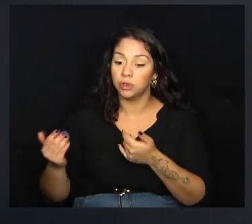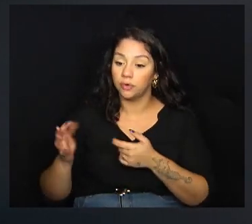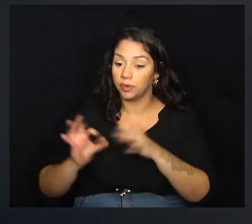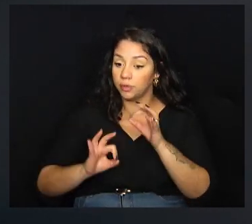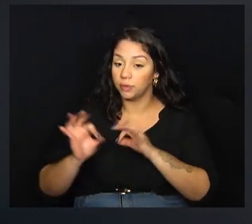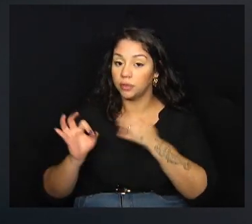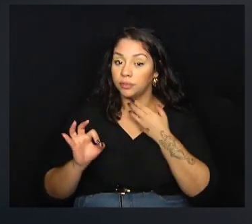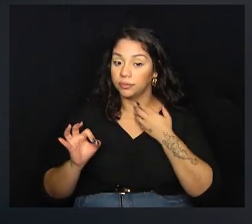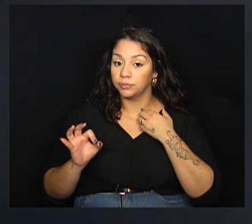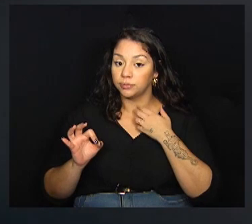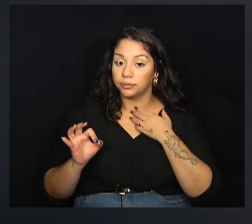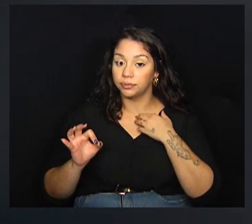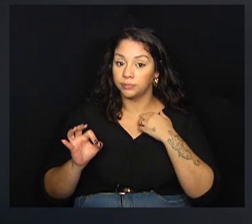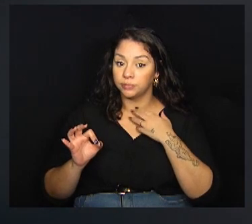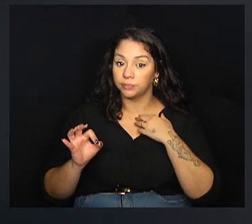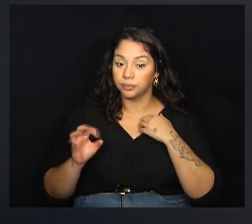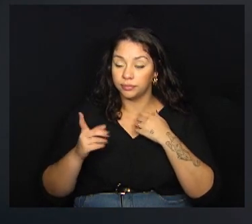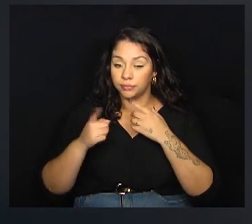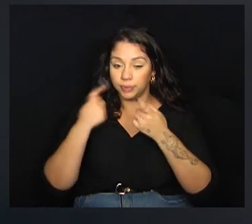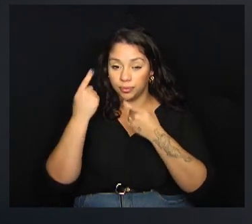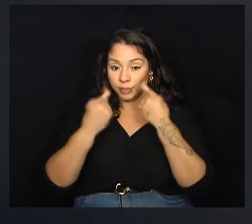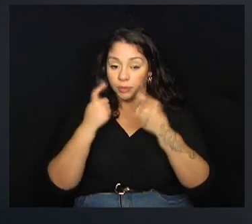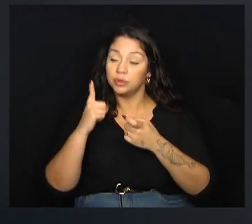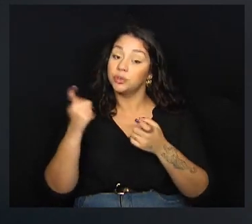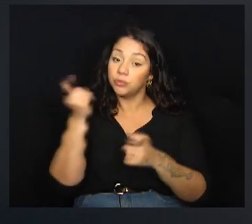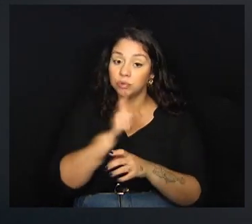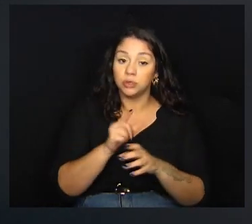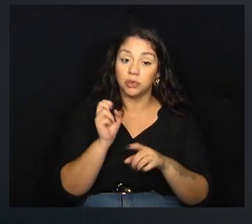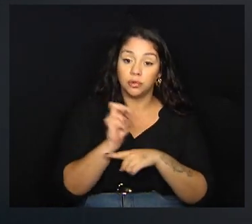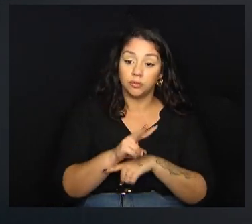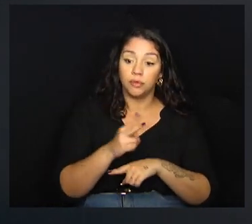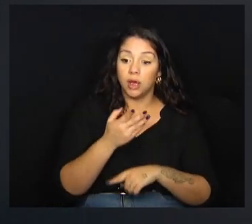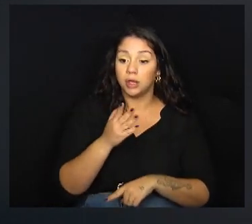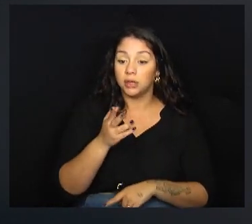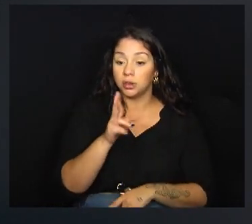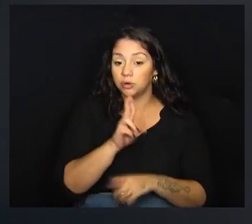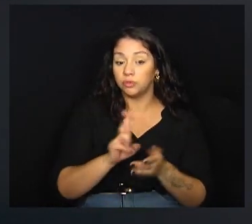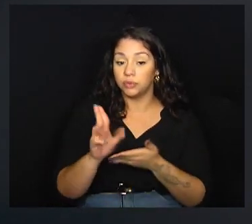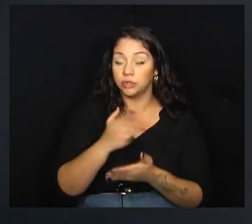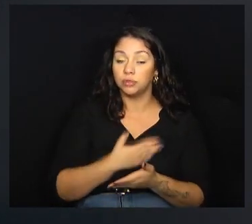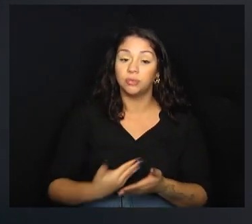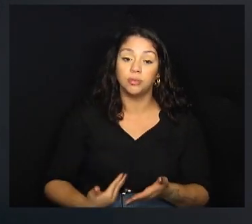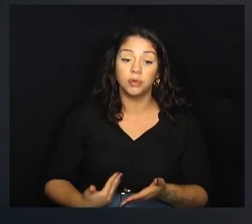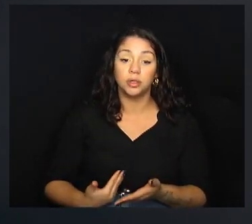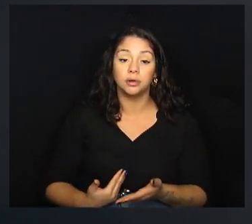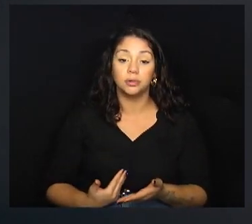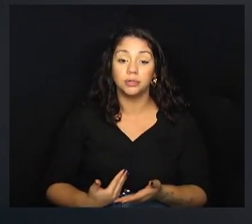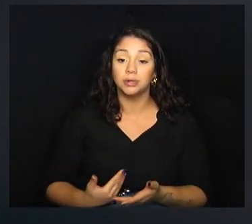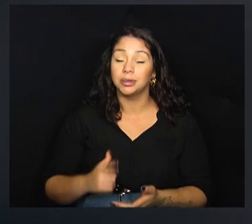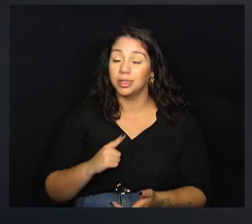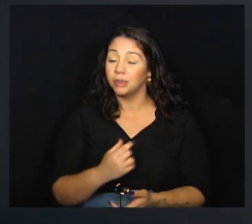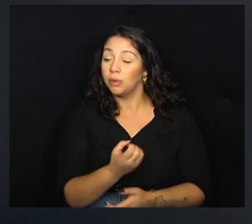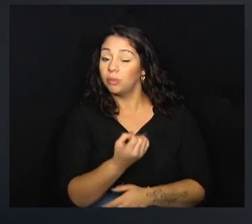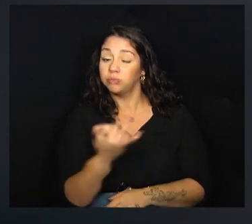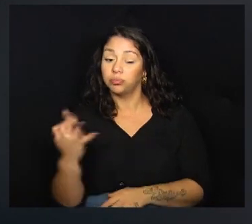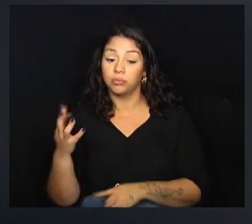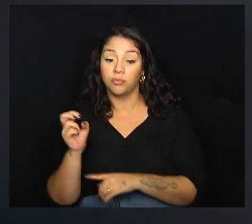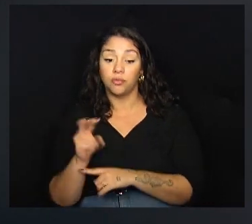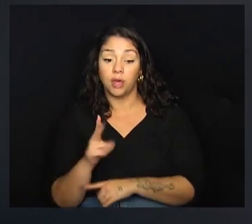na universidade pública, né, de preferência. Tantas vagas disponíveis, né, na universidade pública e acaba que os